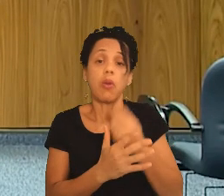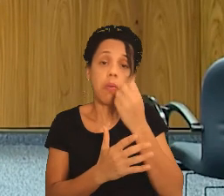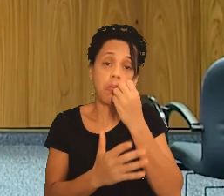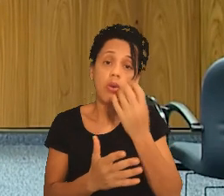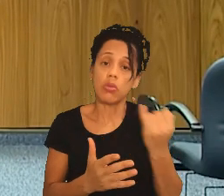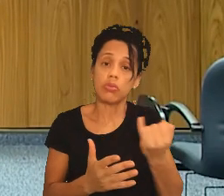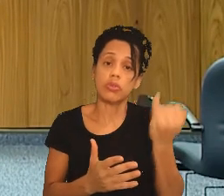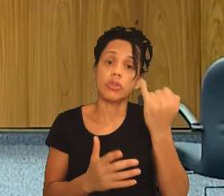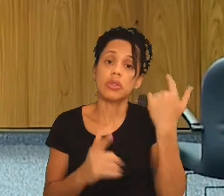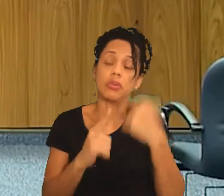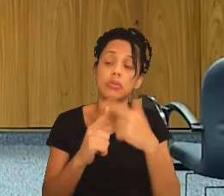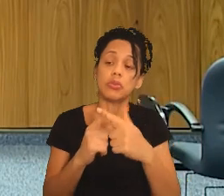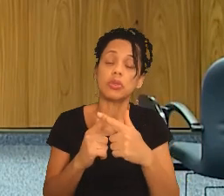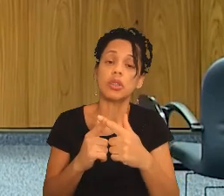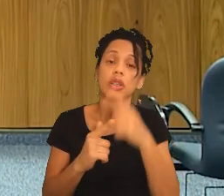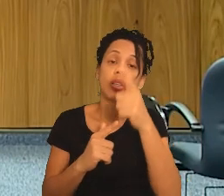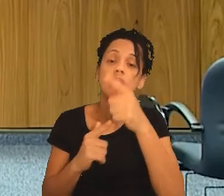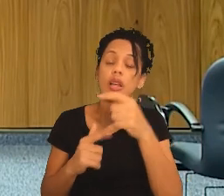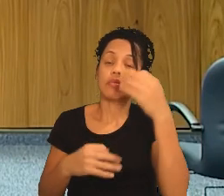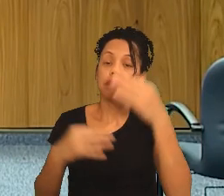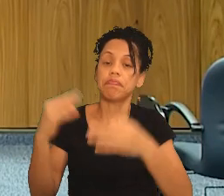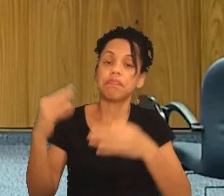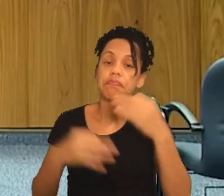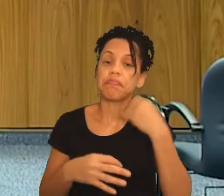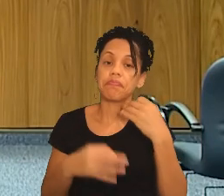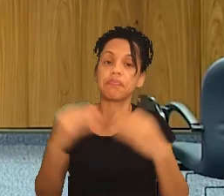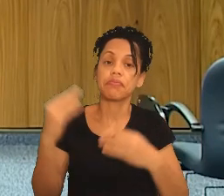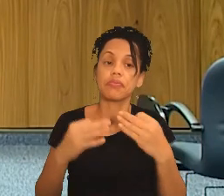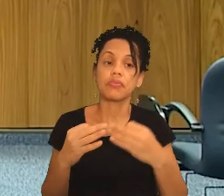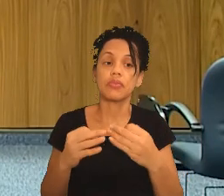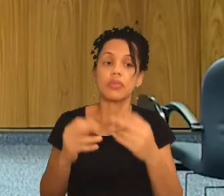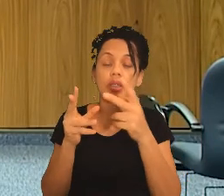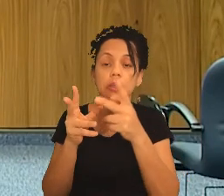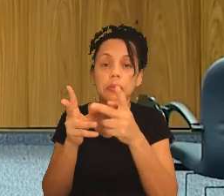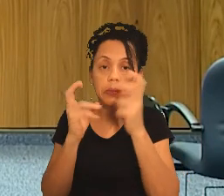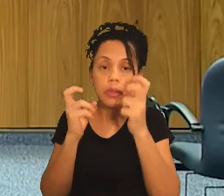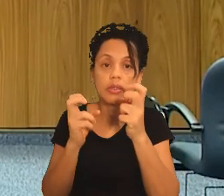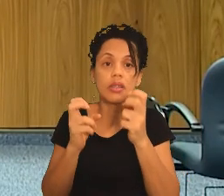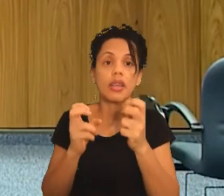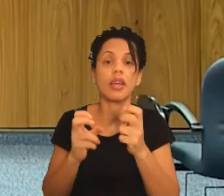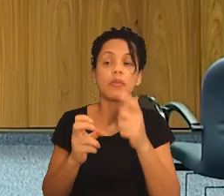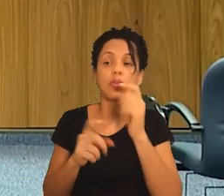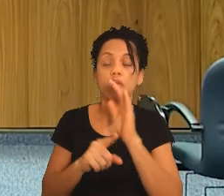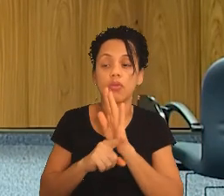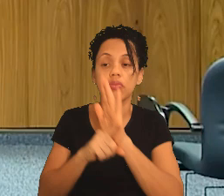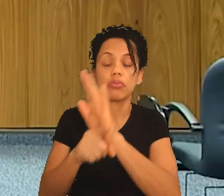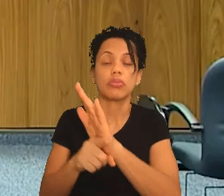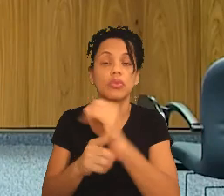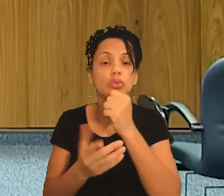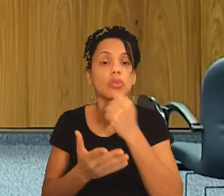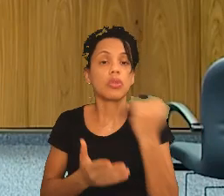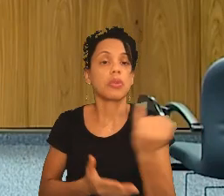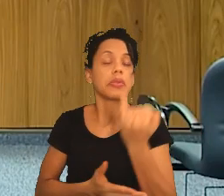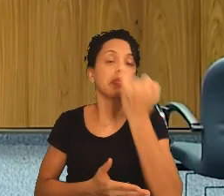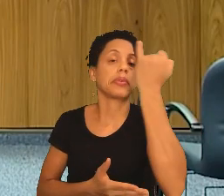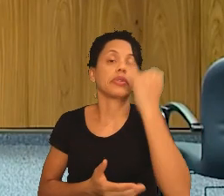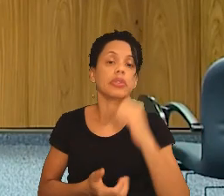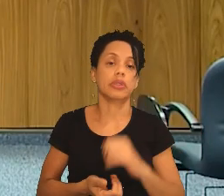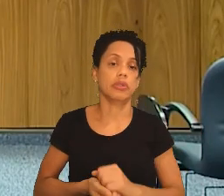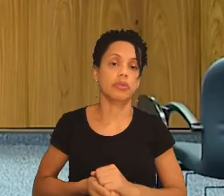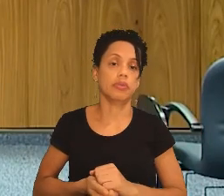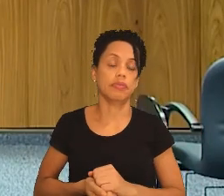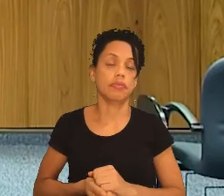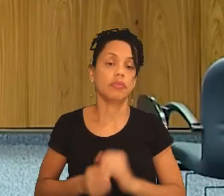não tinha ainda não tinha enfrentado, né, questões do tipo. O tribunal enfrentou, e é muito interessante